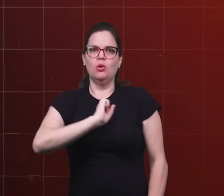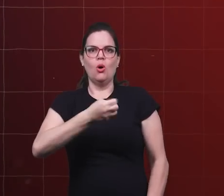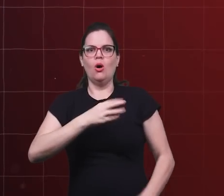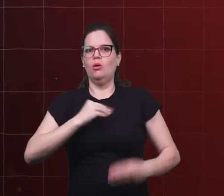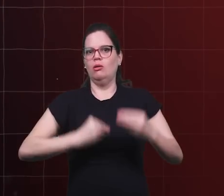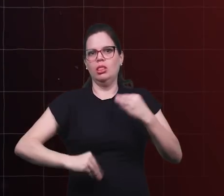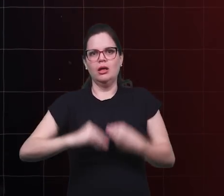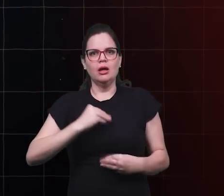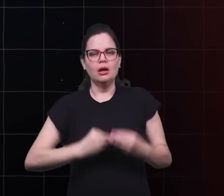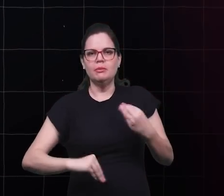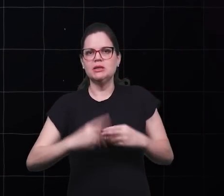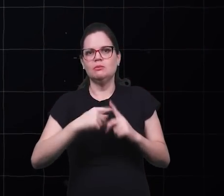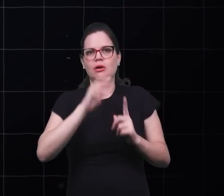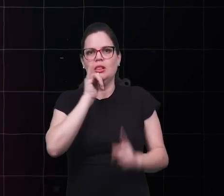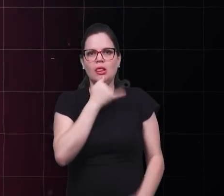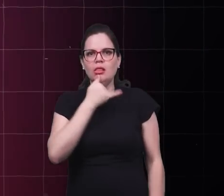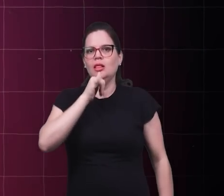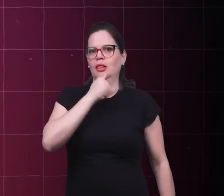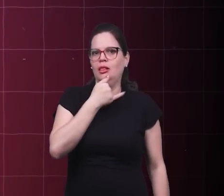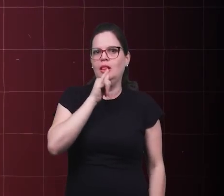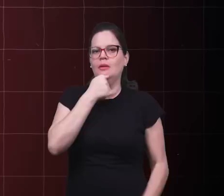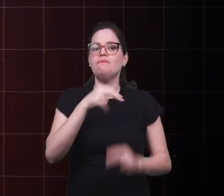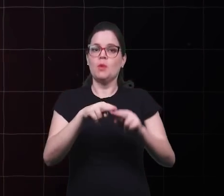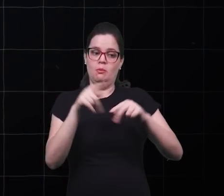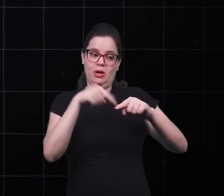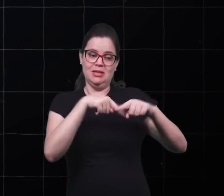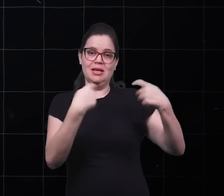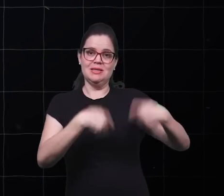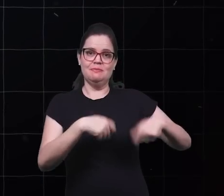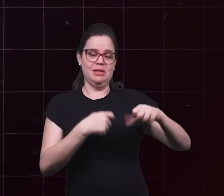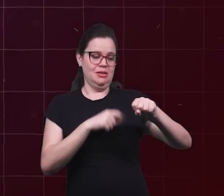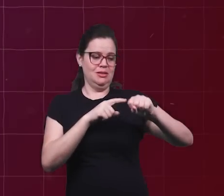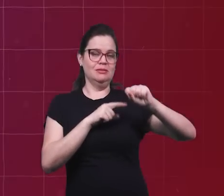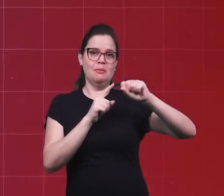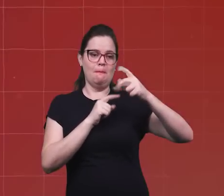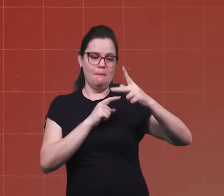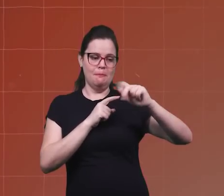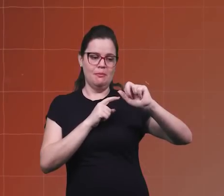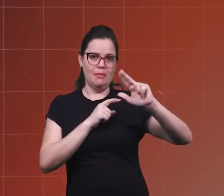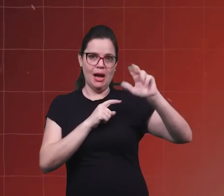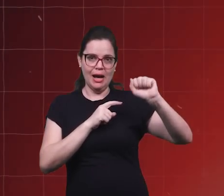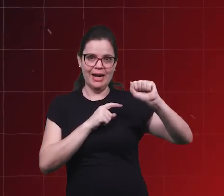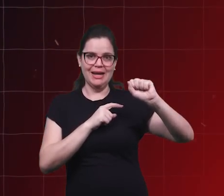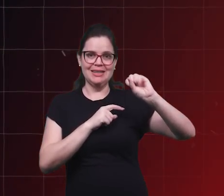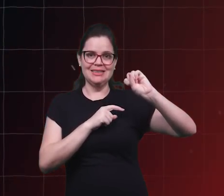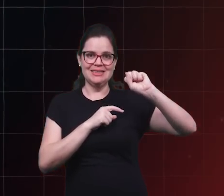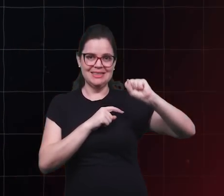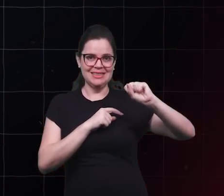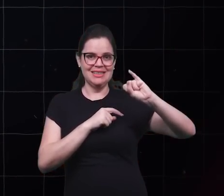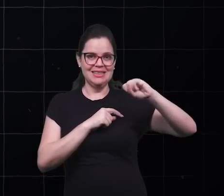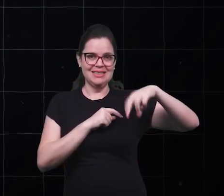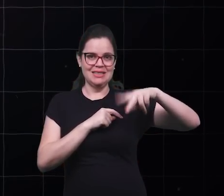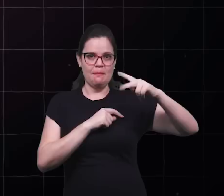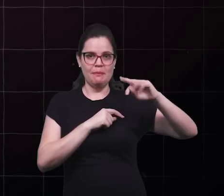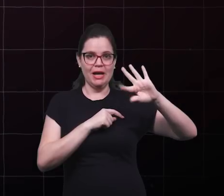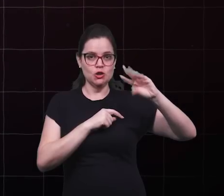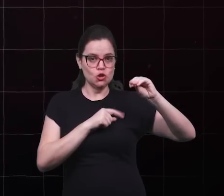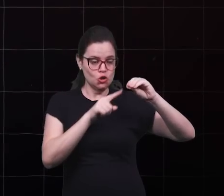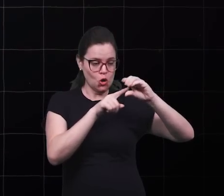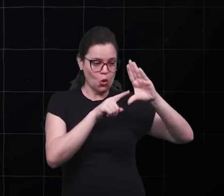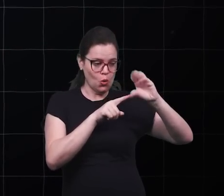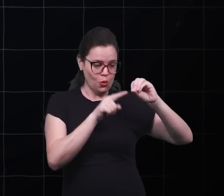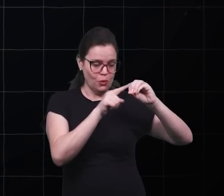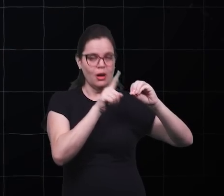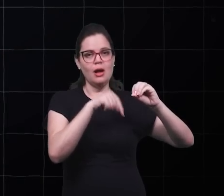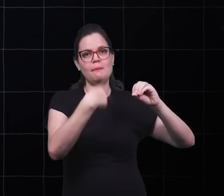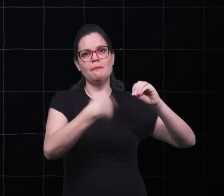depressão. Por isso o sistema parasimpático está sempre atuando para nos dar um bem-estar. E isso é uma ação